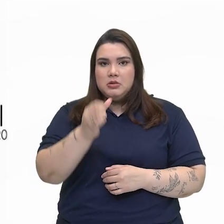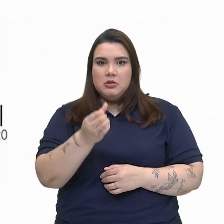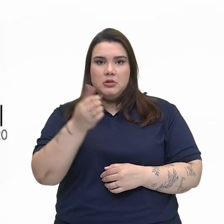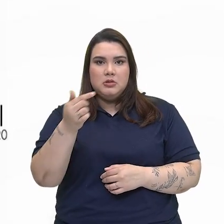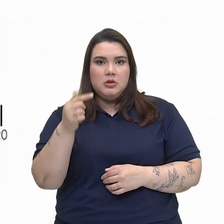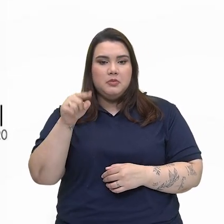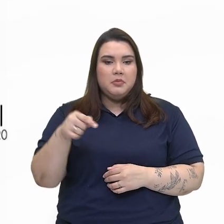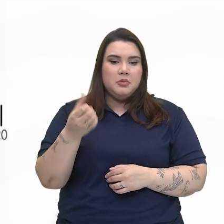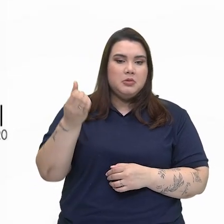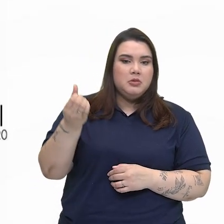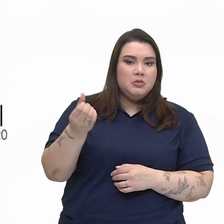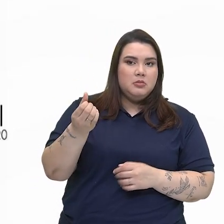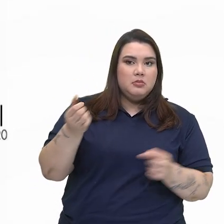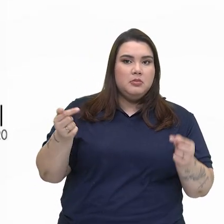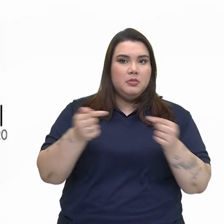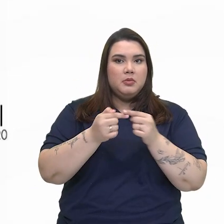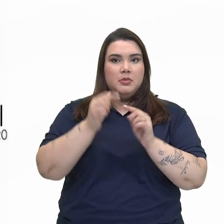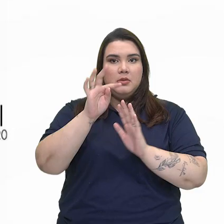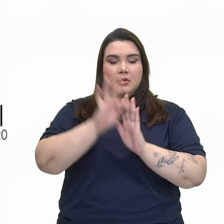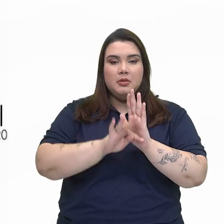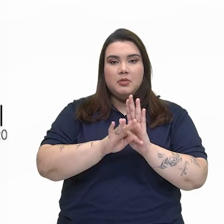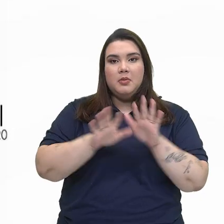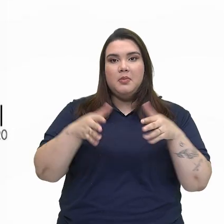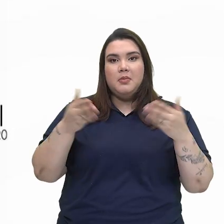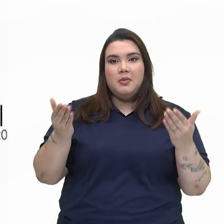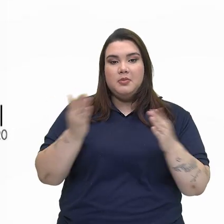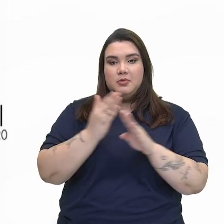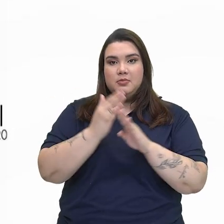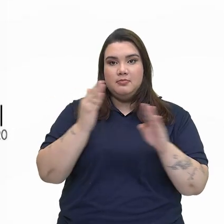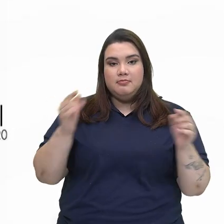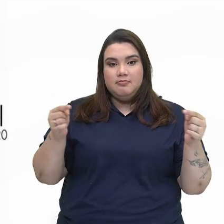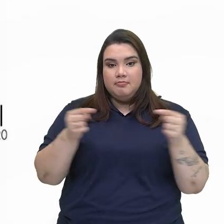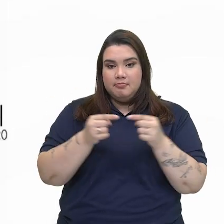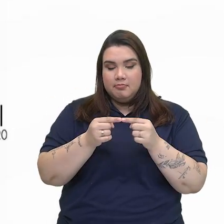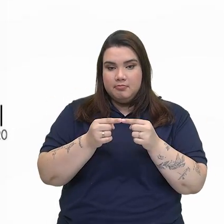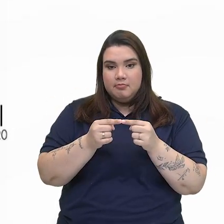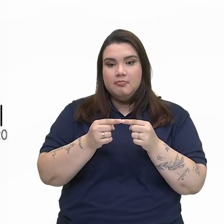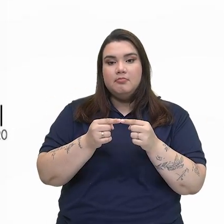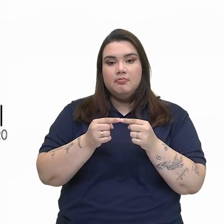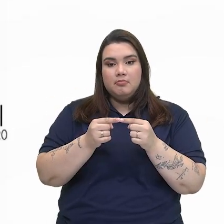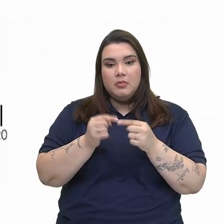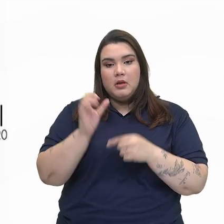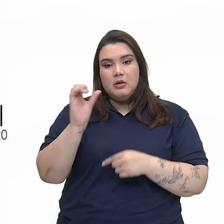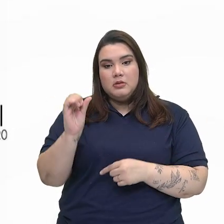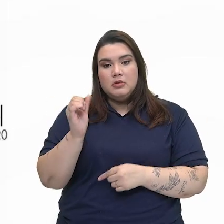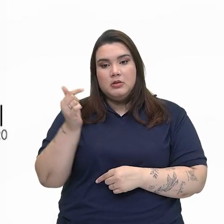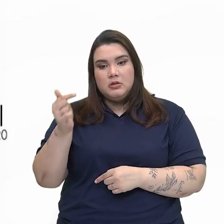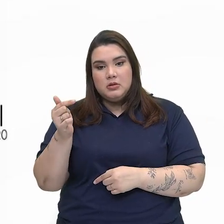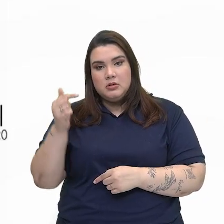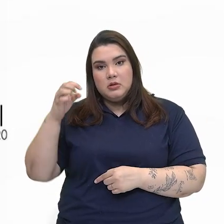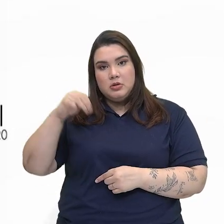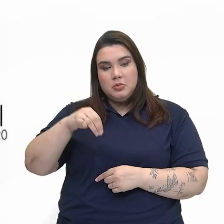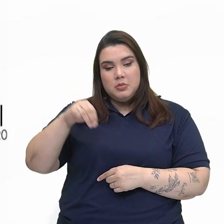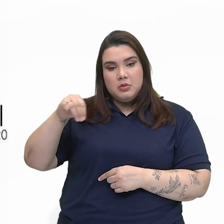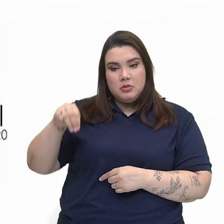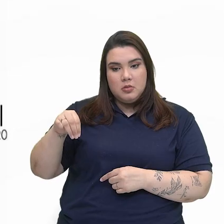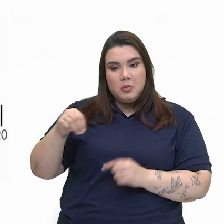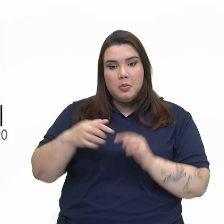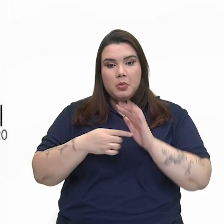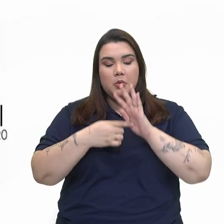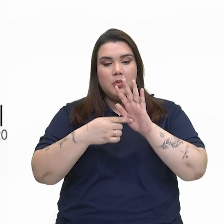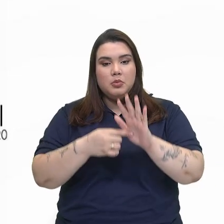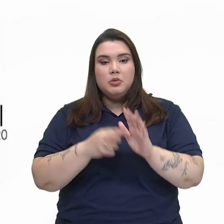assim, o que diz o texto? Então, você estima o valor desse pouco que ultrapassa 67 milímetros,